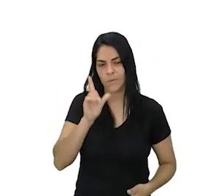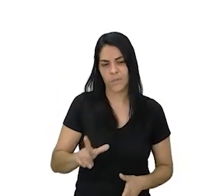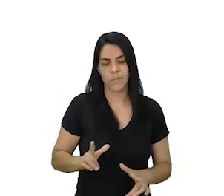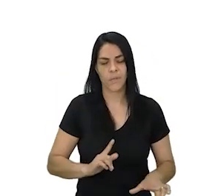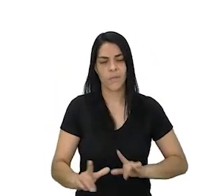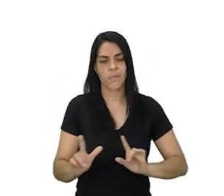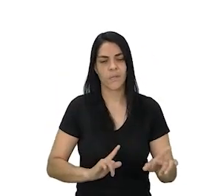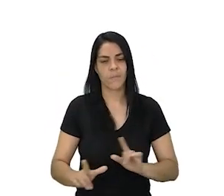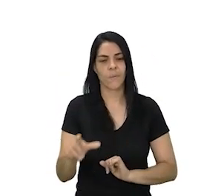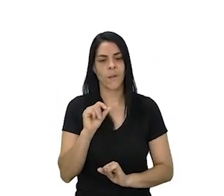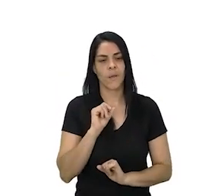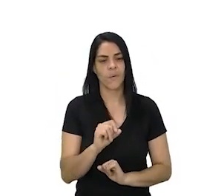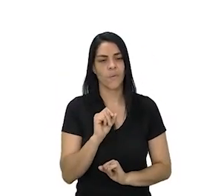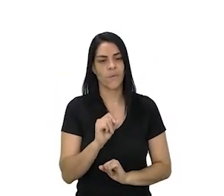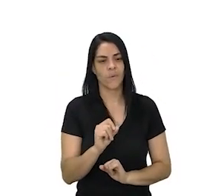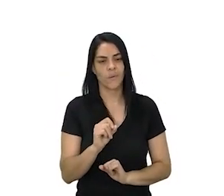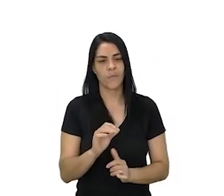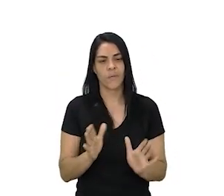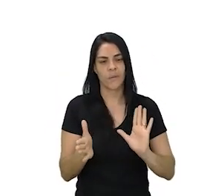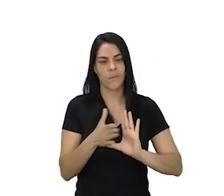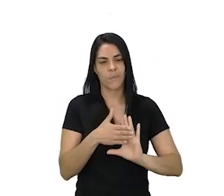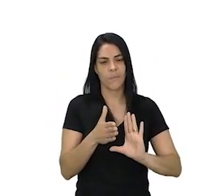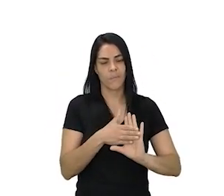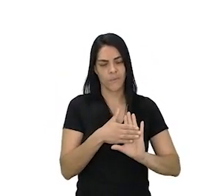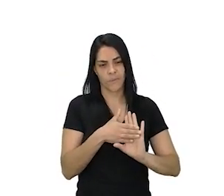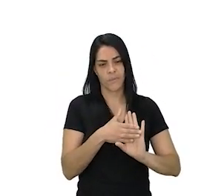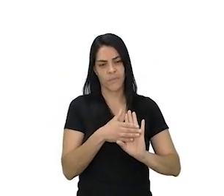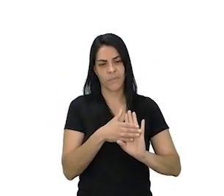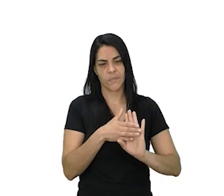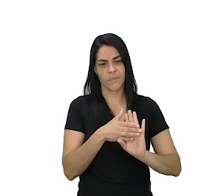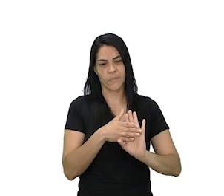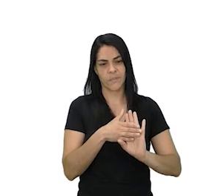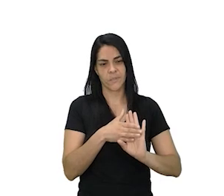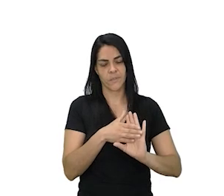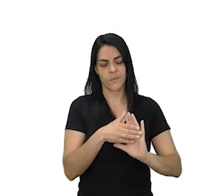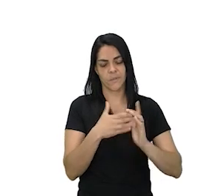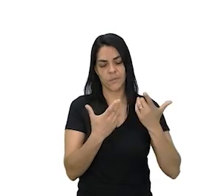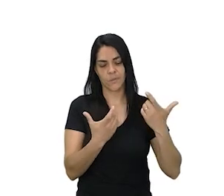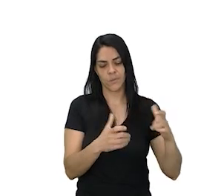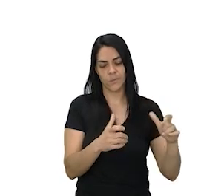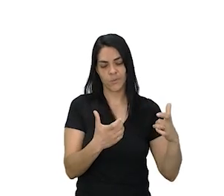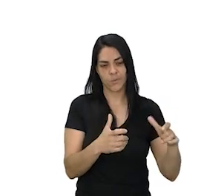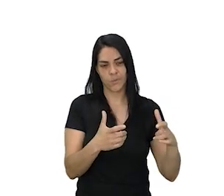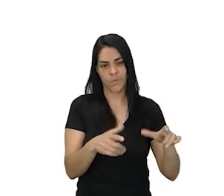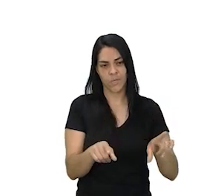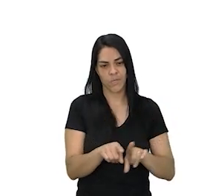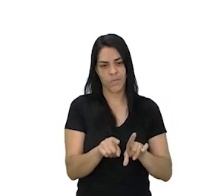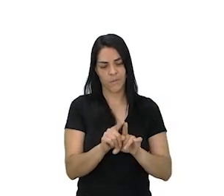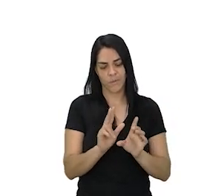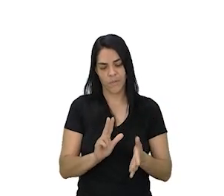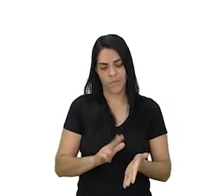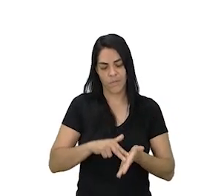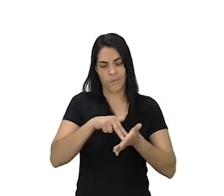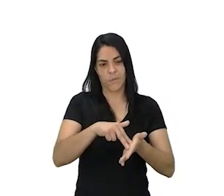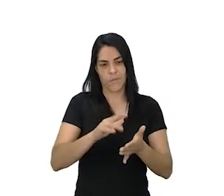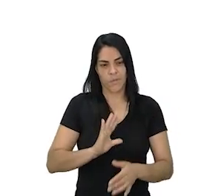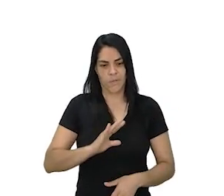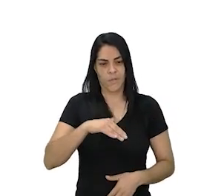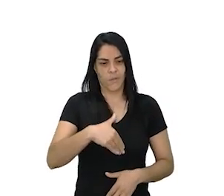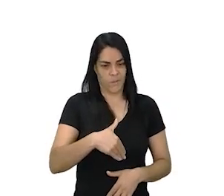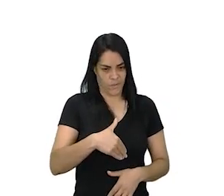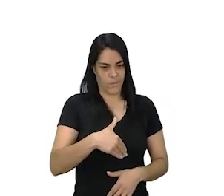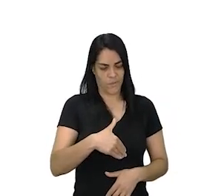com uma proposta, né, de localização e identificação de pontos de